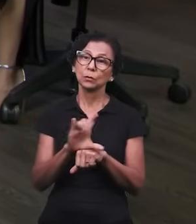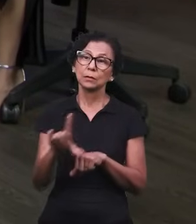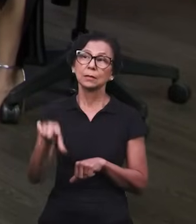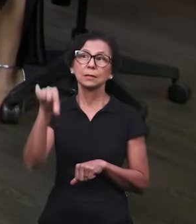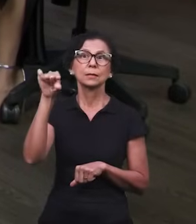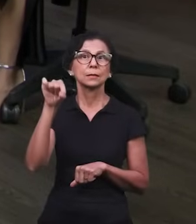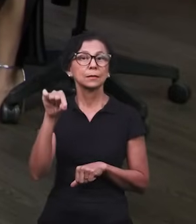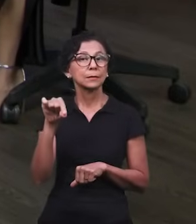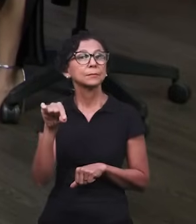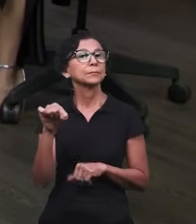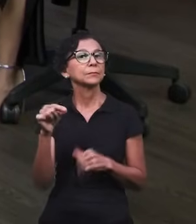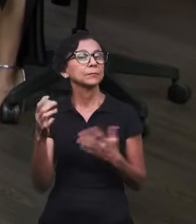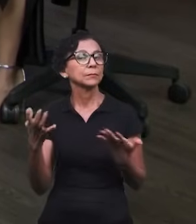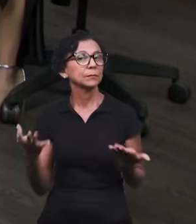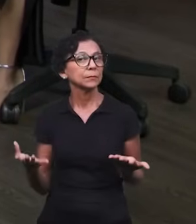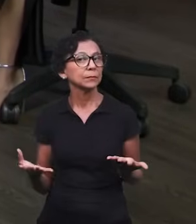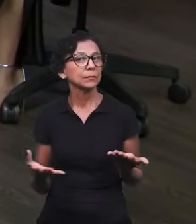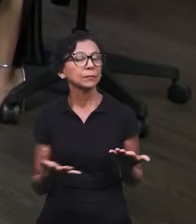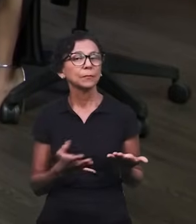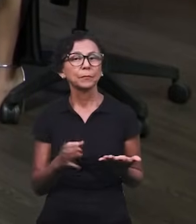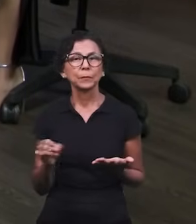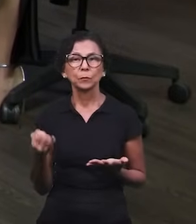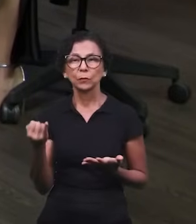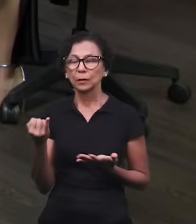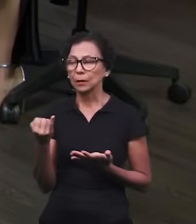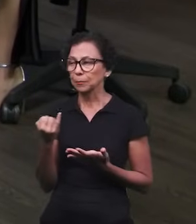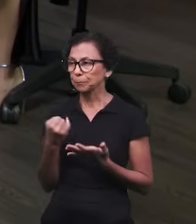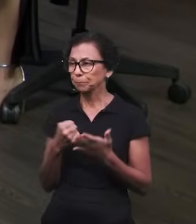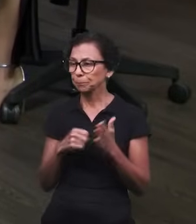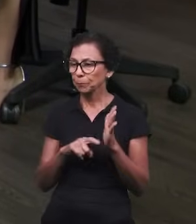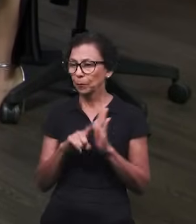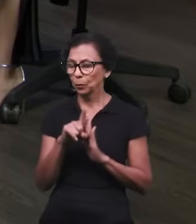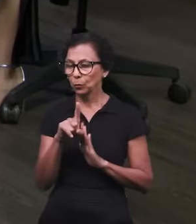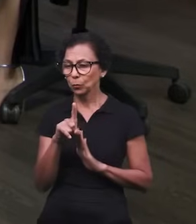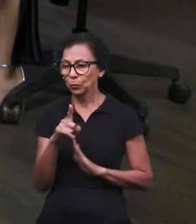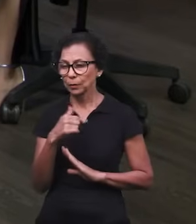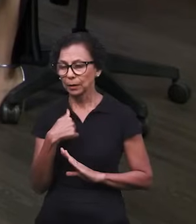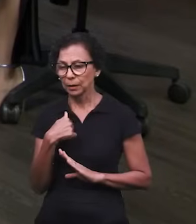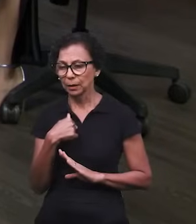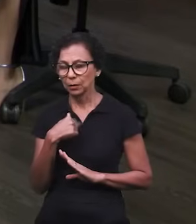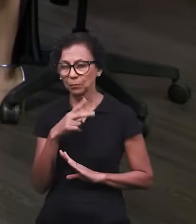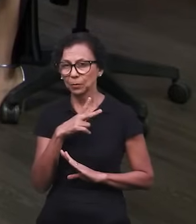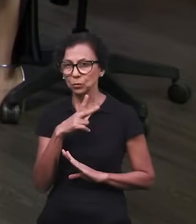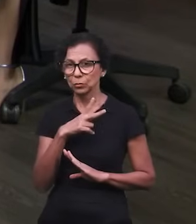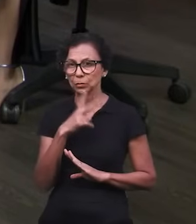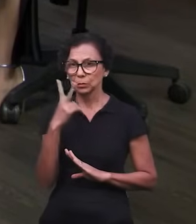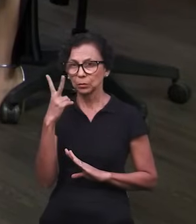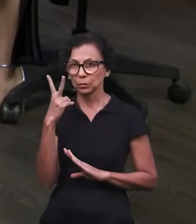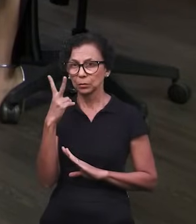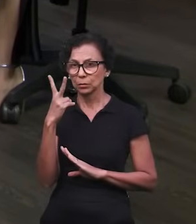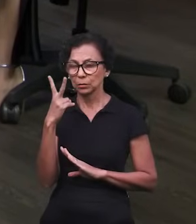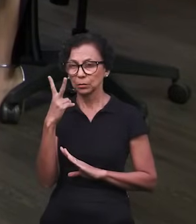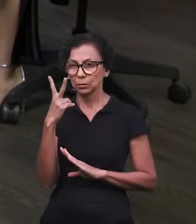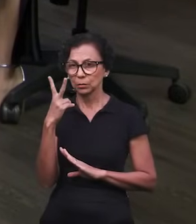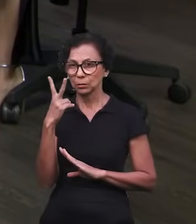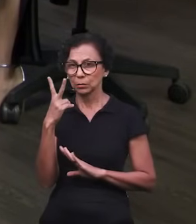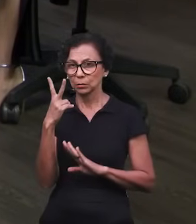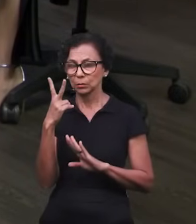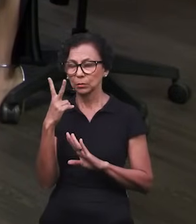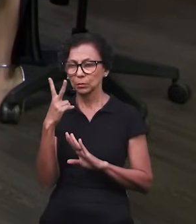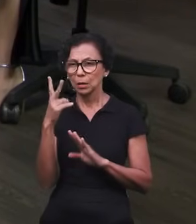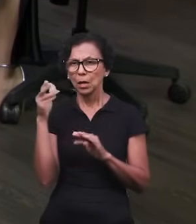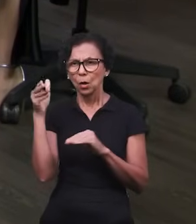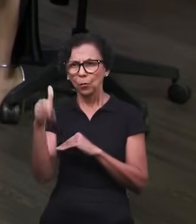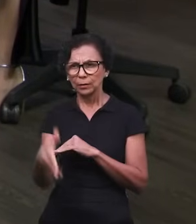curso, né? Aí eu pego a pergunta dele, por exemplo, no meu caso, eu, 2 anos depois de entrar na